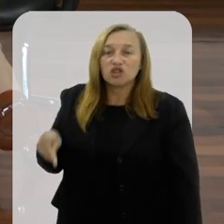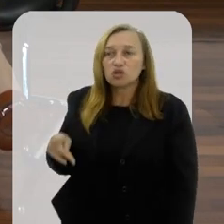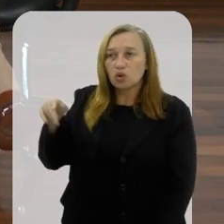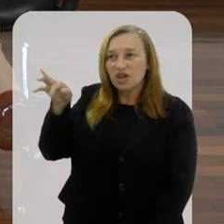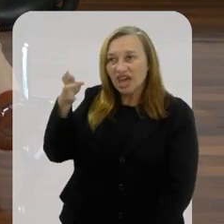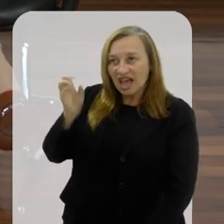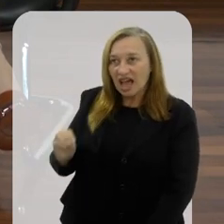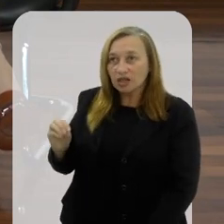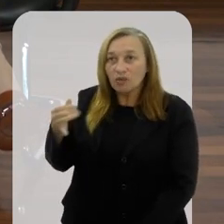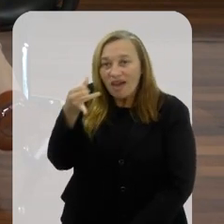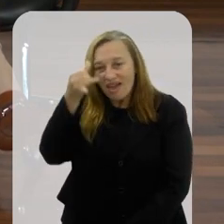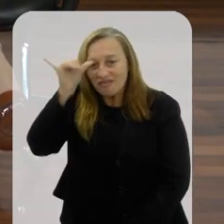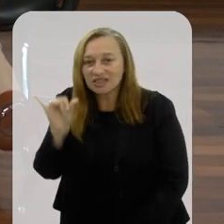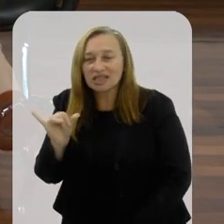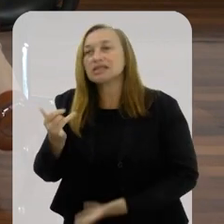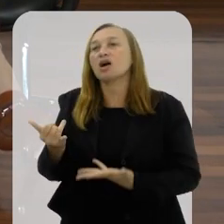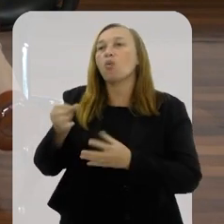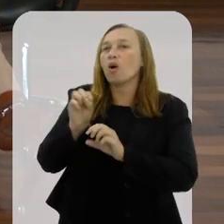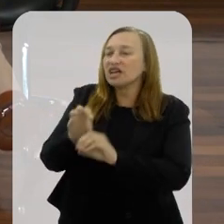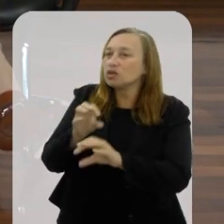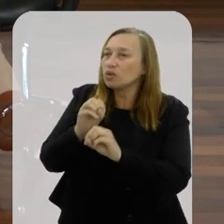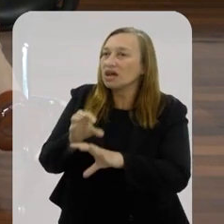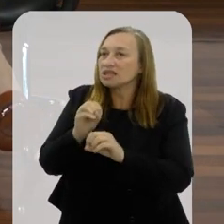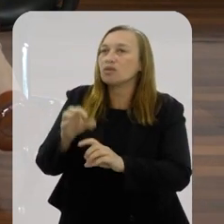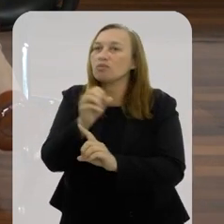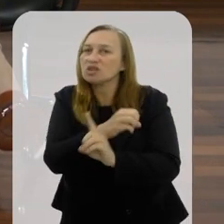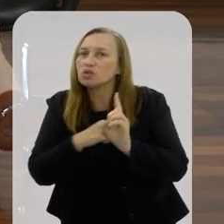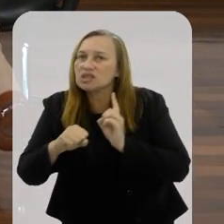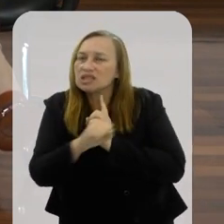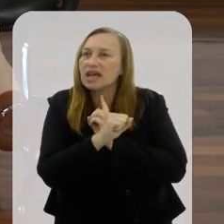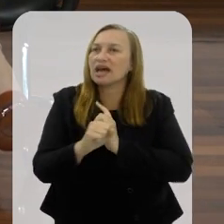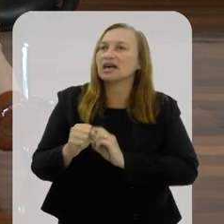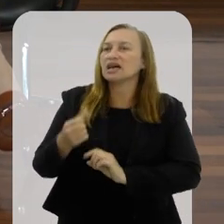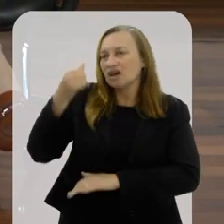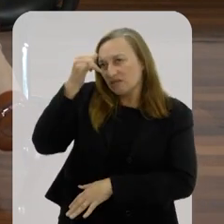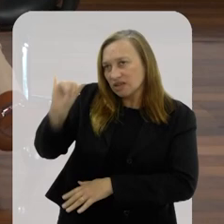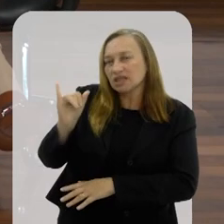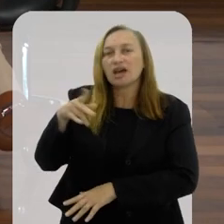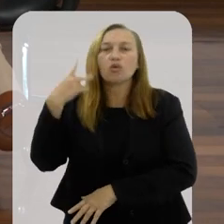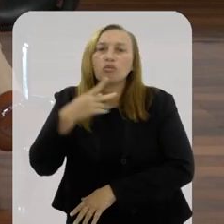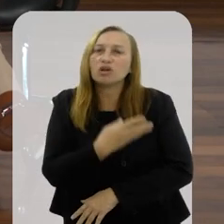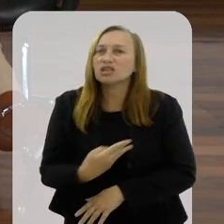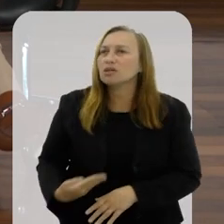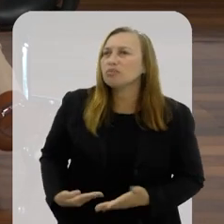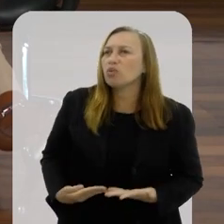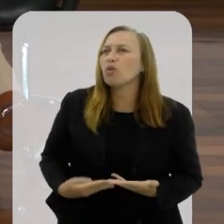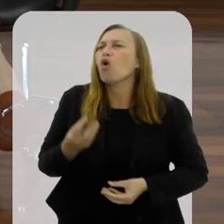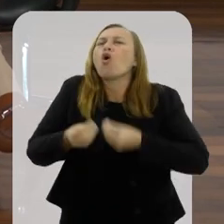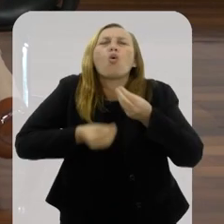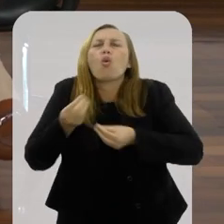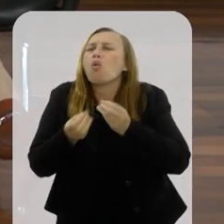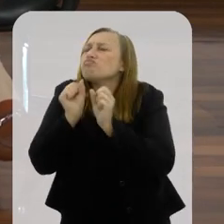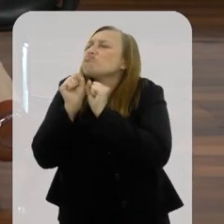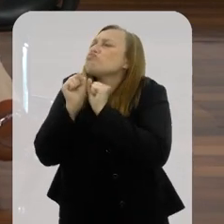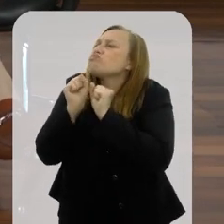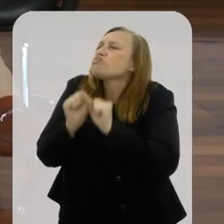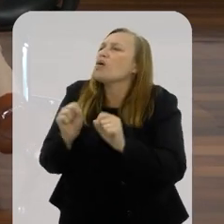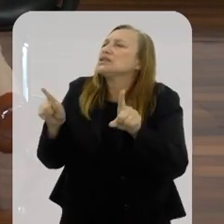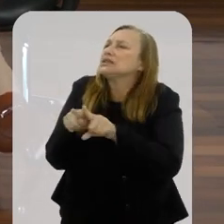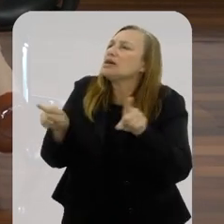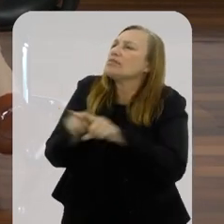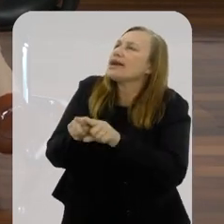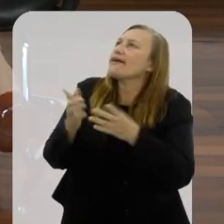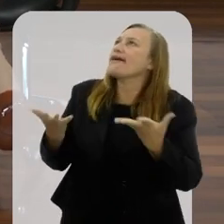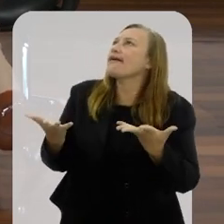Professor Ricardo, a prevenção, né, a educação para a sociedade, a prevenção como política pública, como é que a gente pode trazer